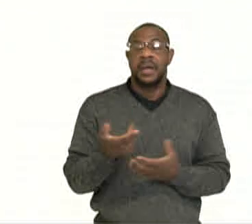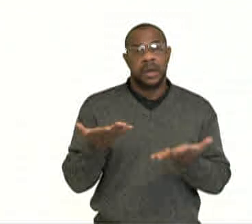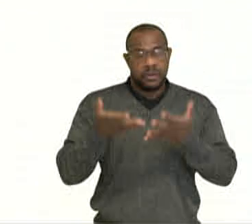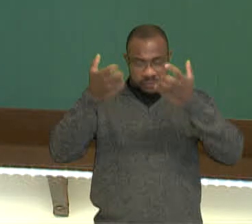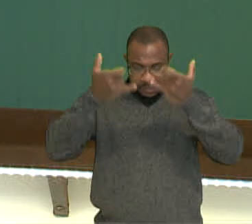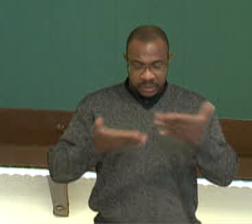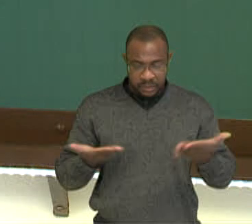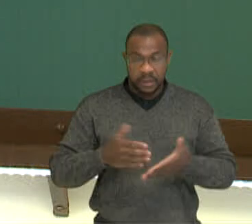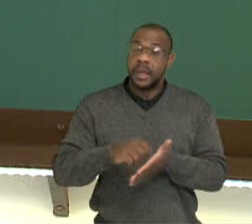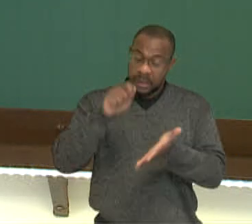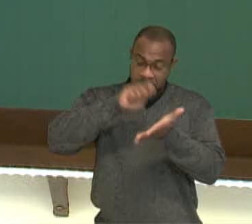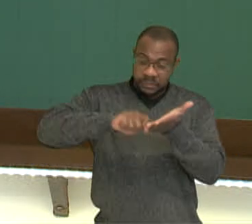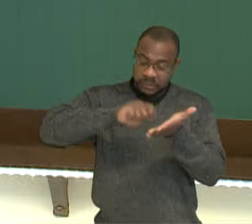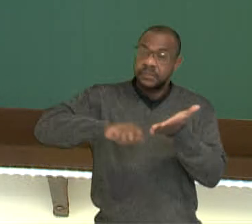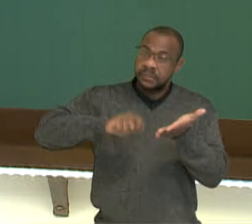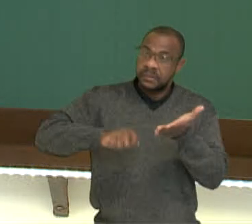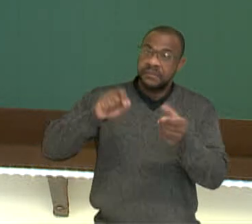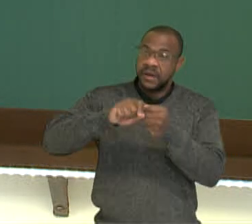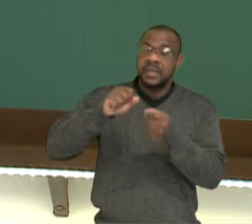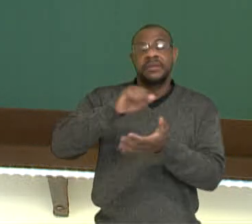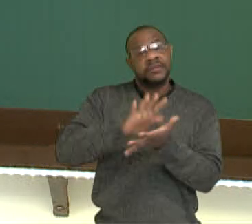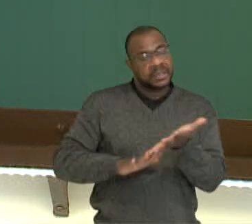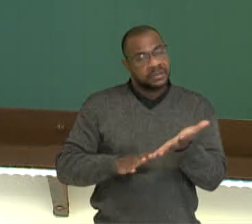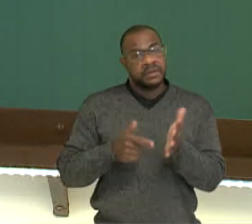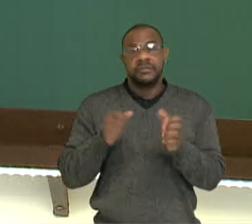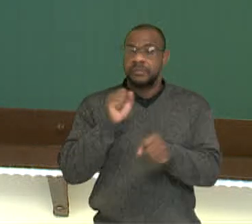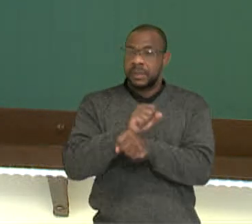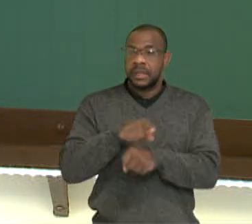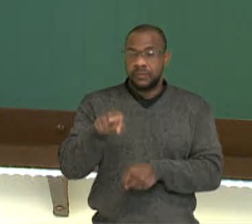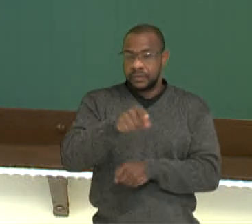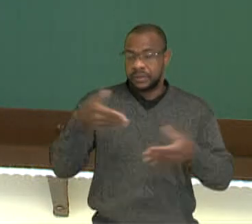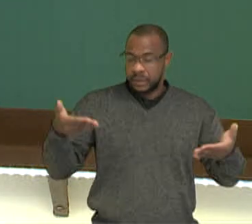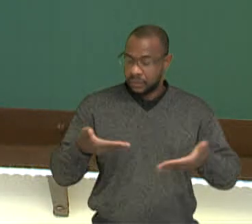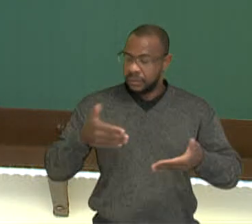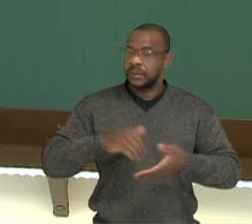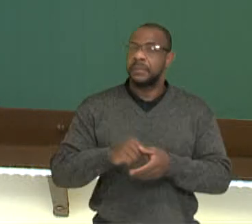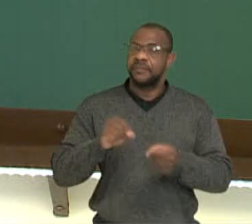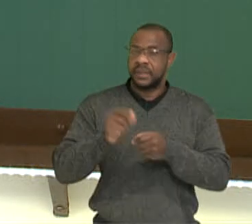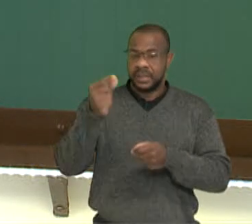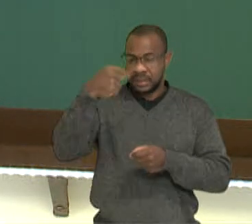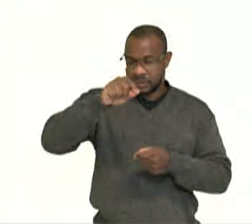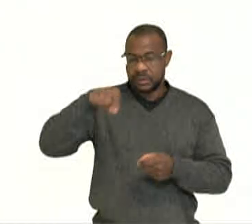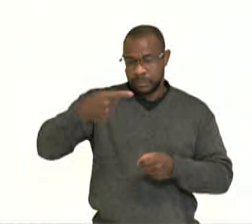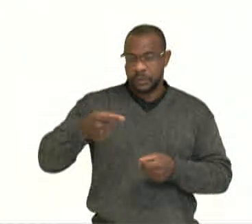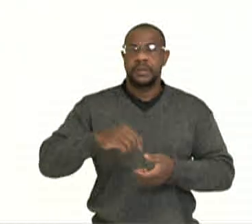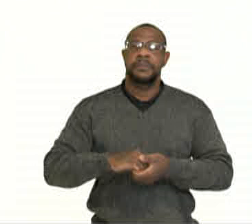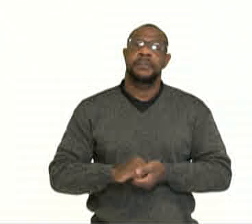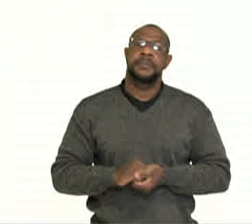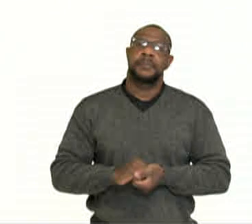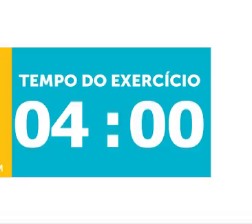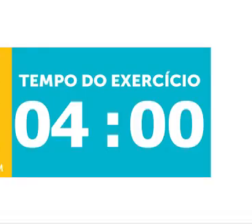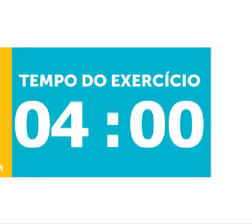que você pegue teu caderno, faça a atividade que eu vou estar esperando você aqui para a gente fazer a correção juntos.